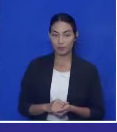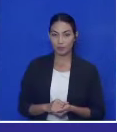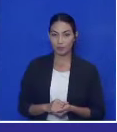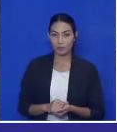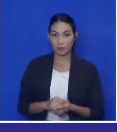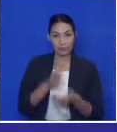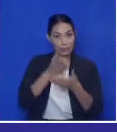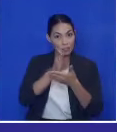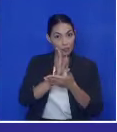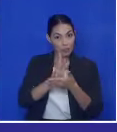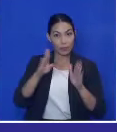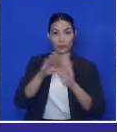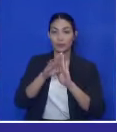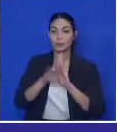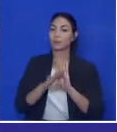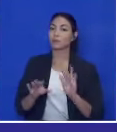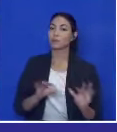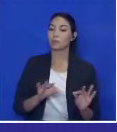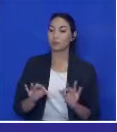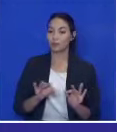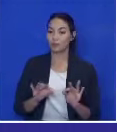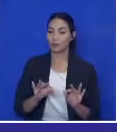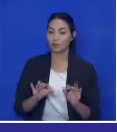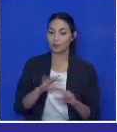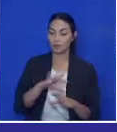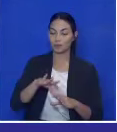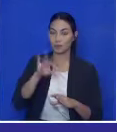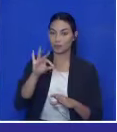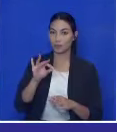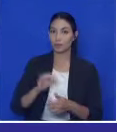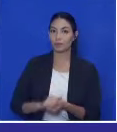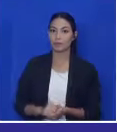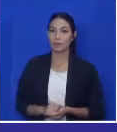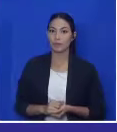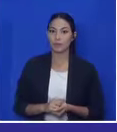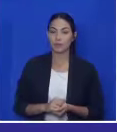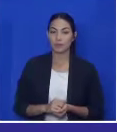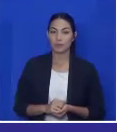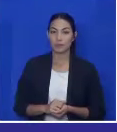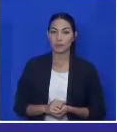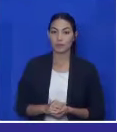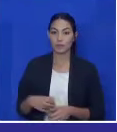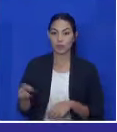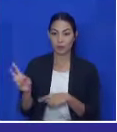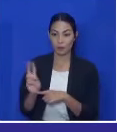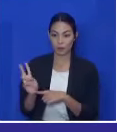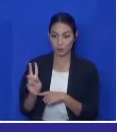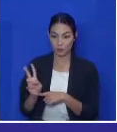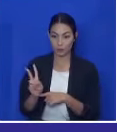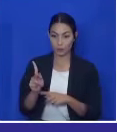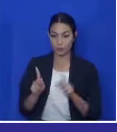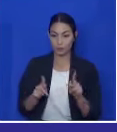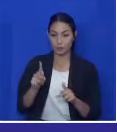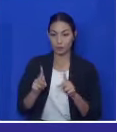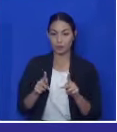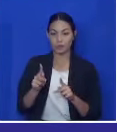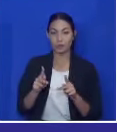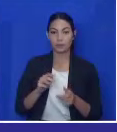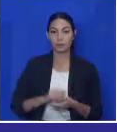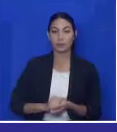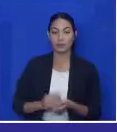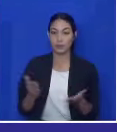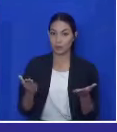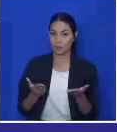Facebook. E para validar todo o processo de preparação e o sorteio dessa noite, a gente conta com a presença de duas auditoras